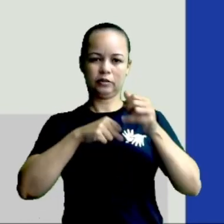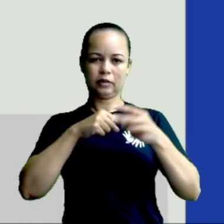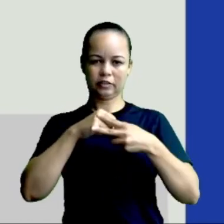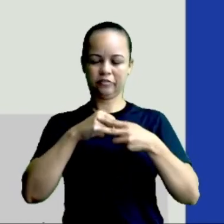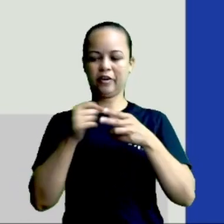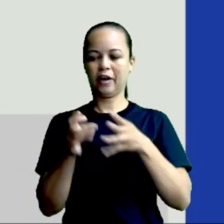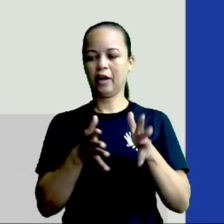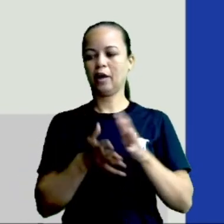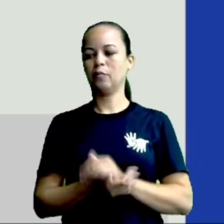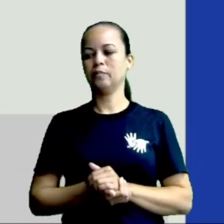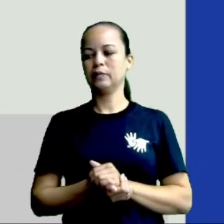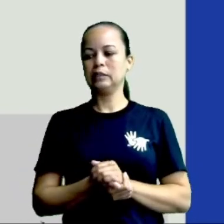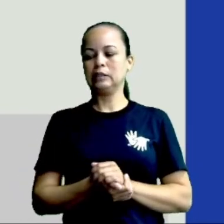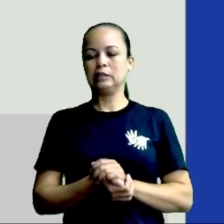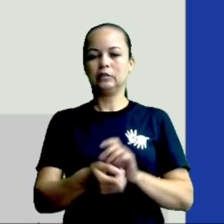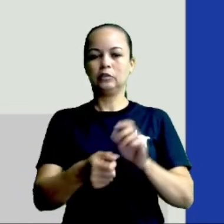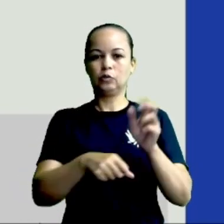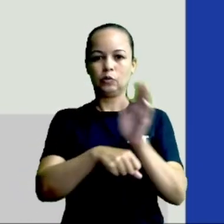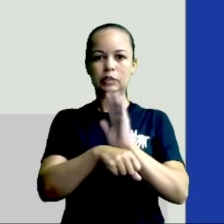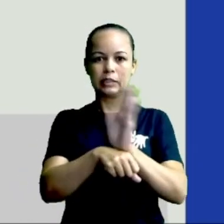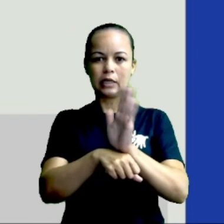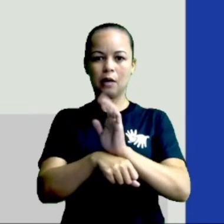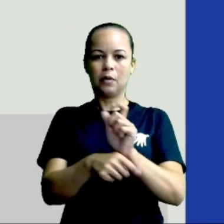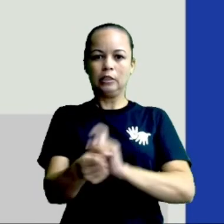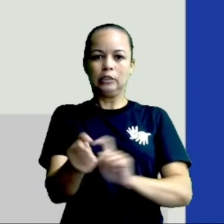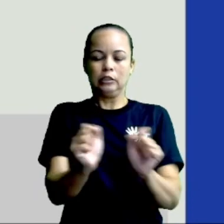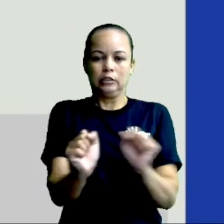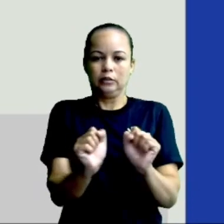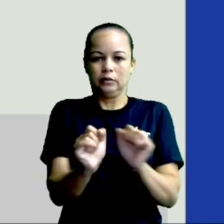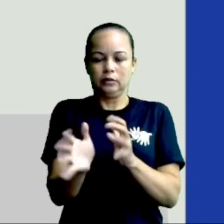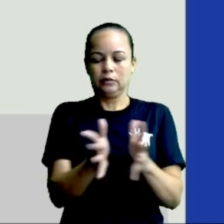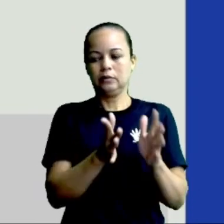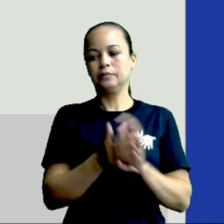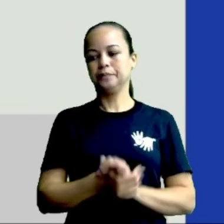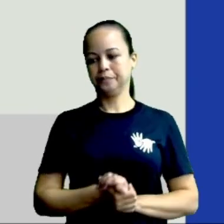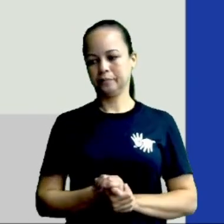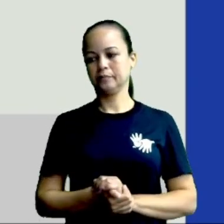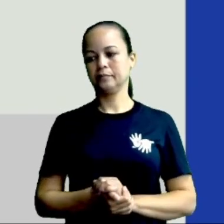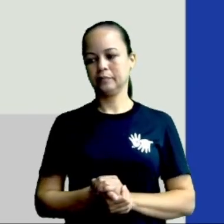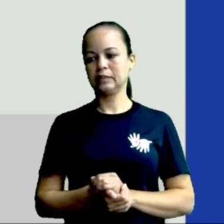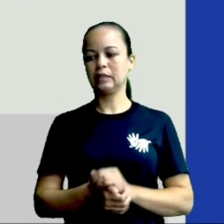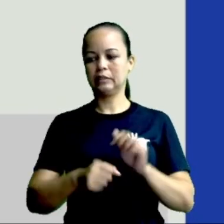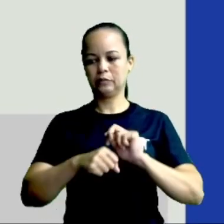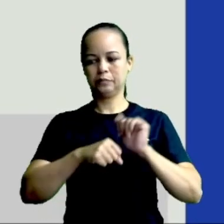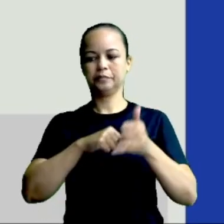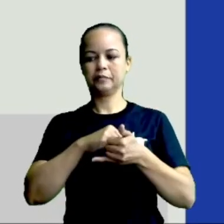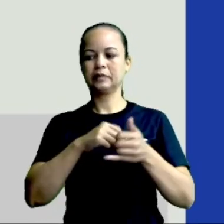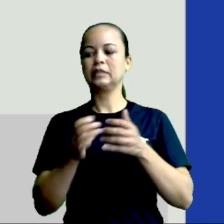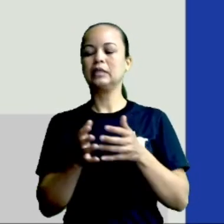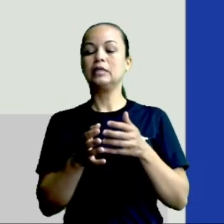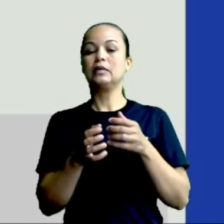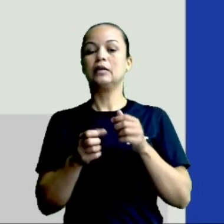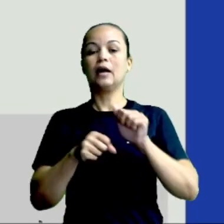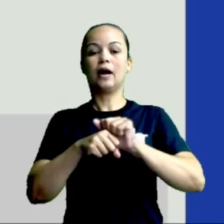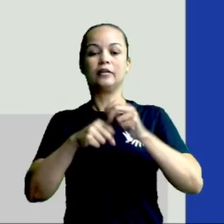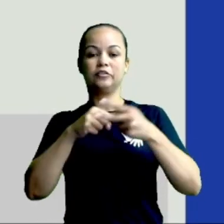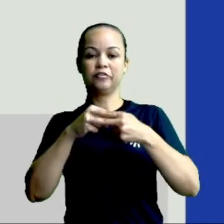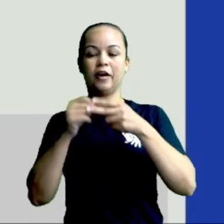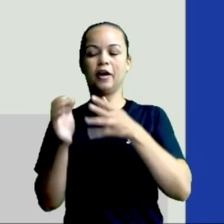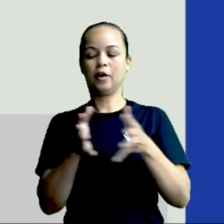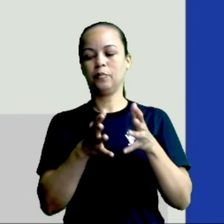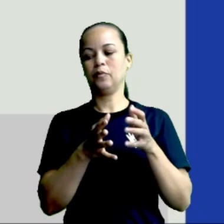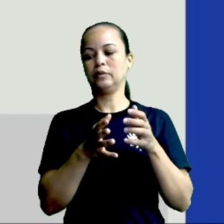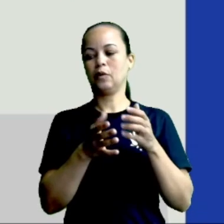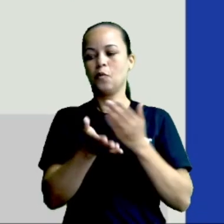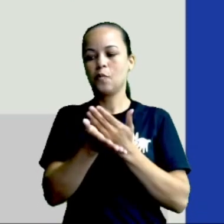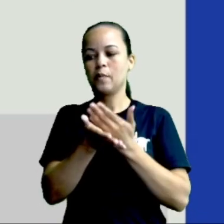pouco aflito do cinema. 2 também. Pareceu-me meio afobado. Também 2. E